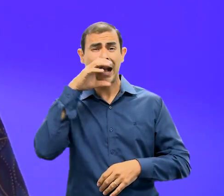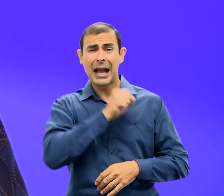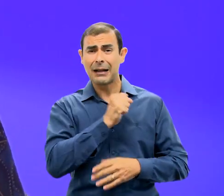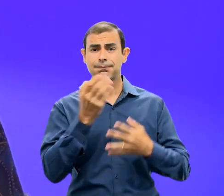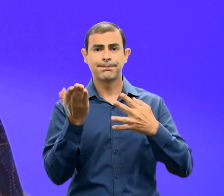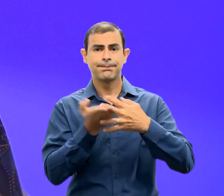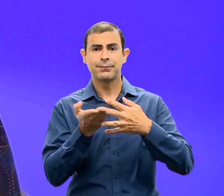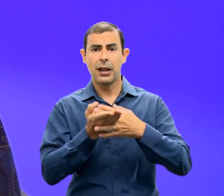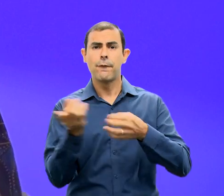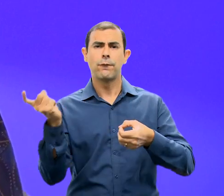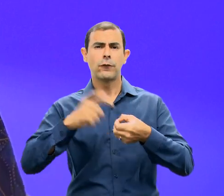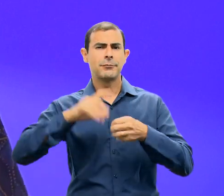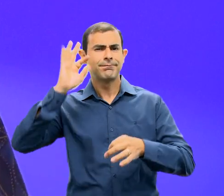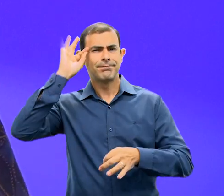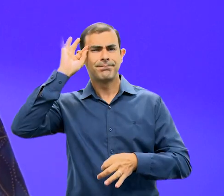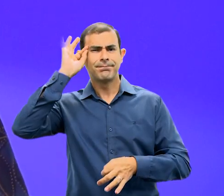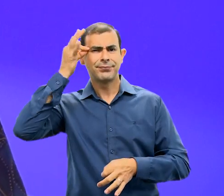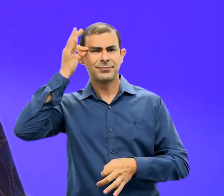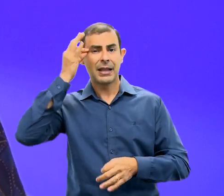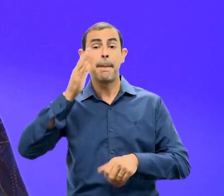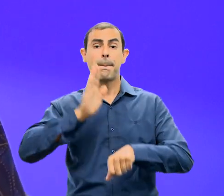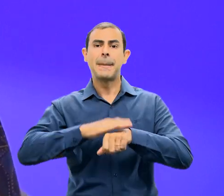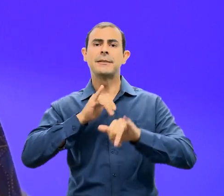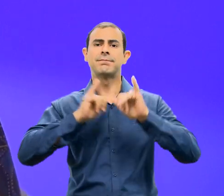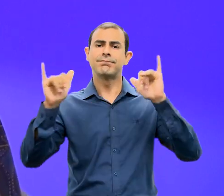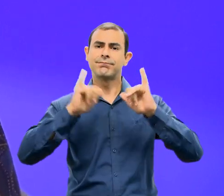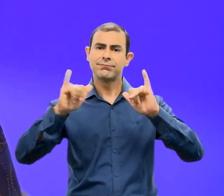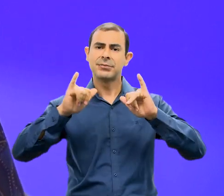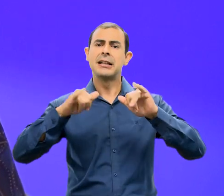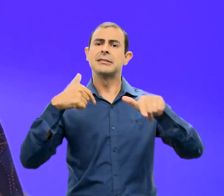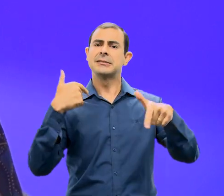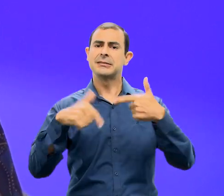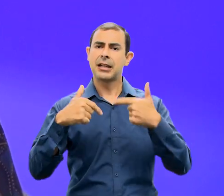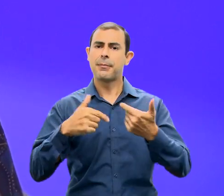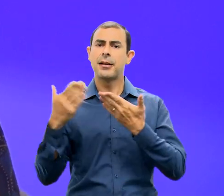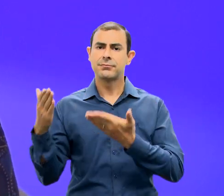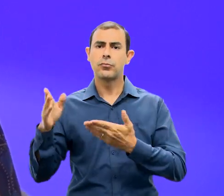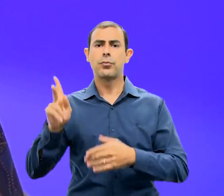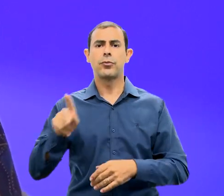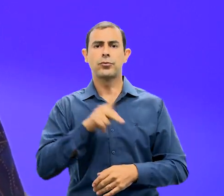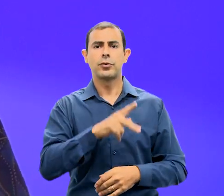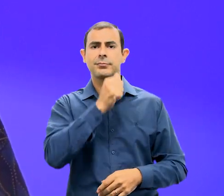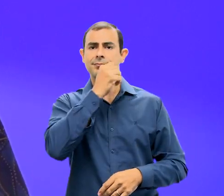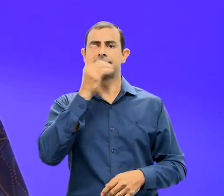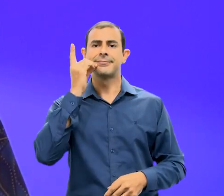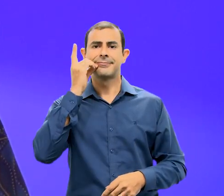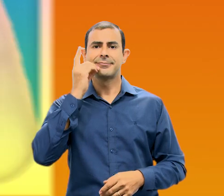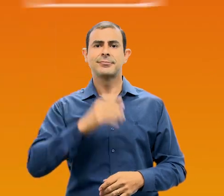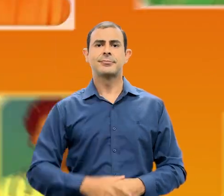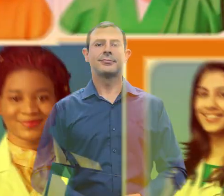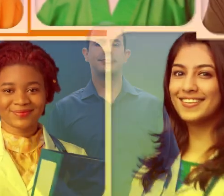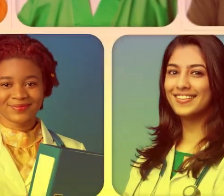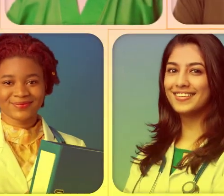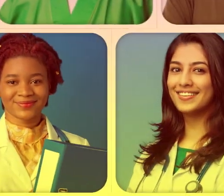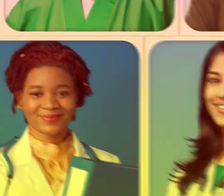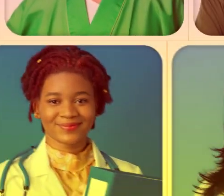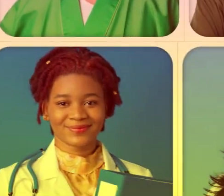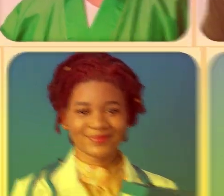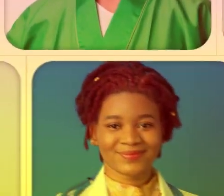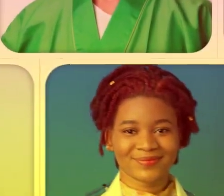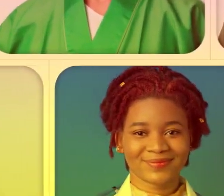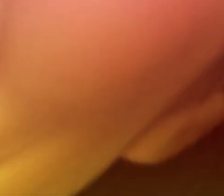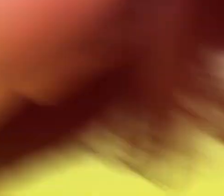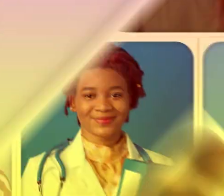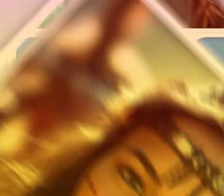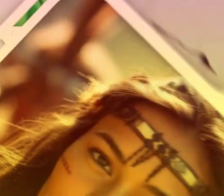rápido intervalo e voltamos já com mais informações sobre a atuação do vereador professor André Luiz por Campo Grande.